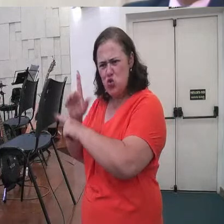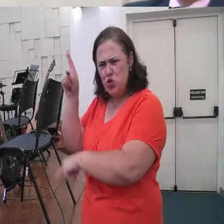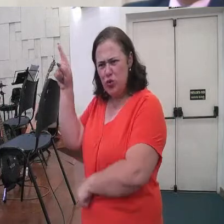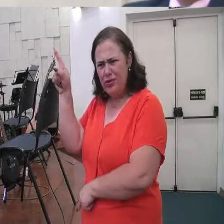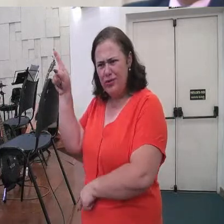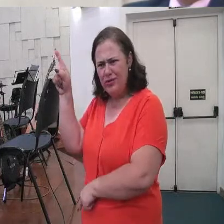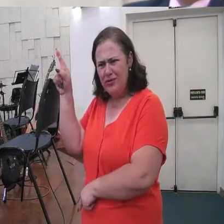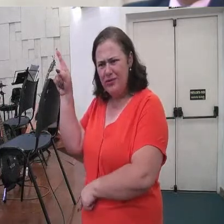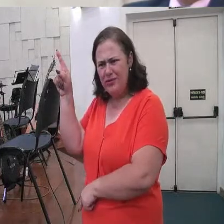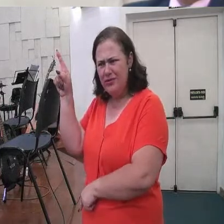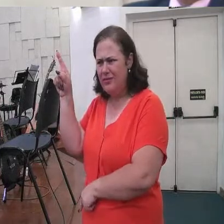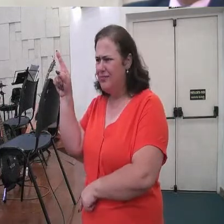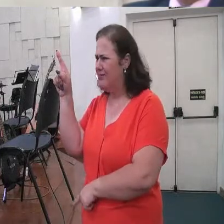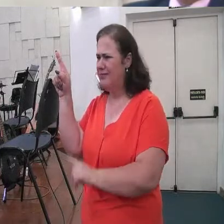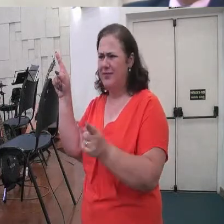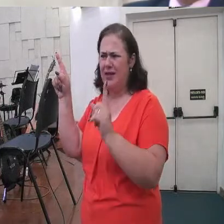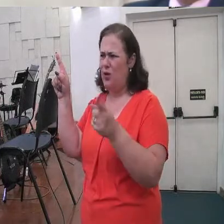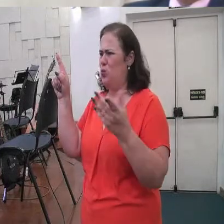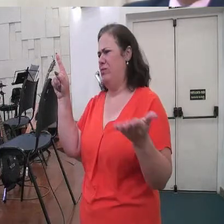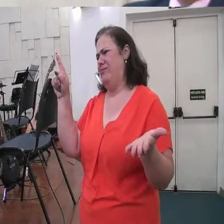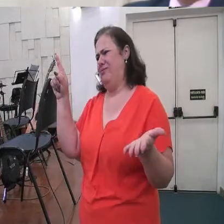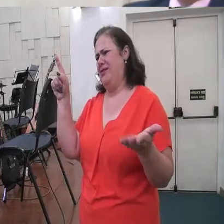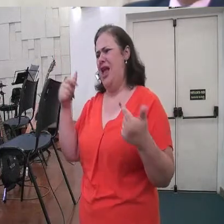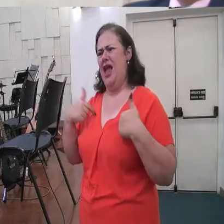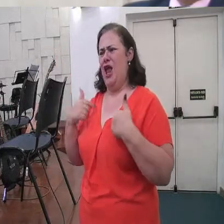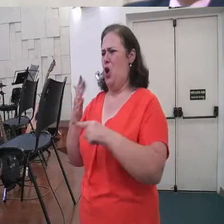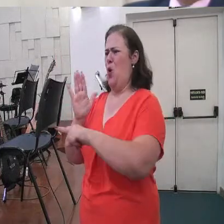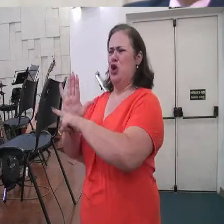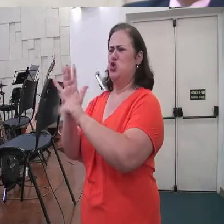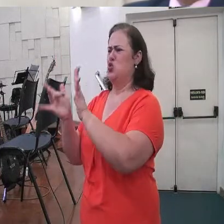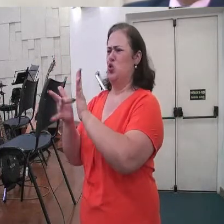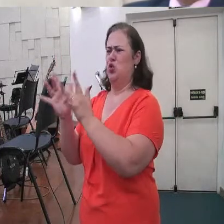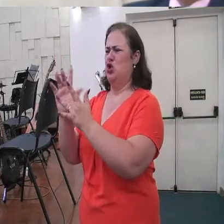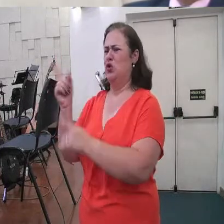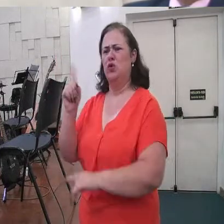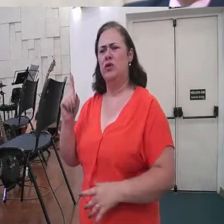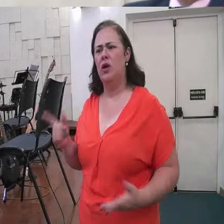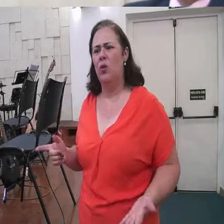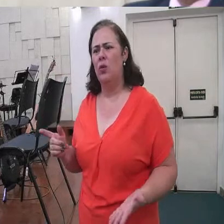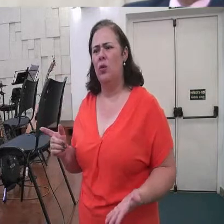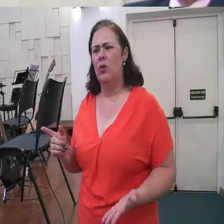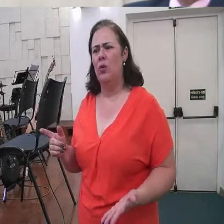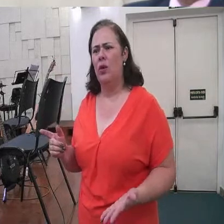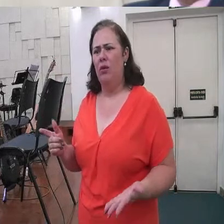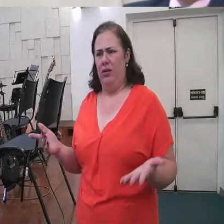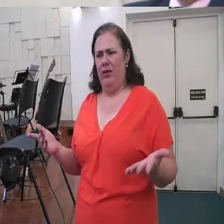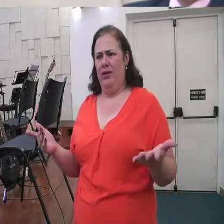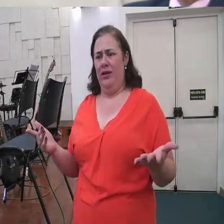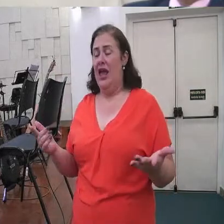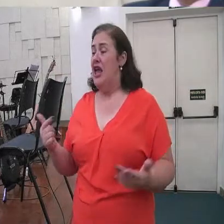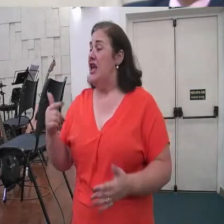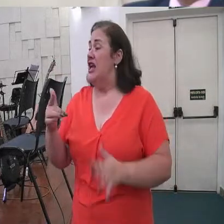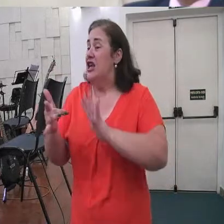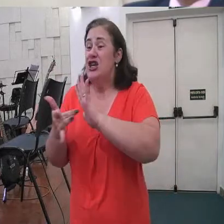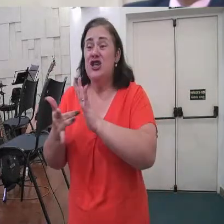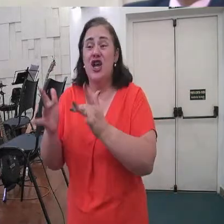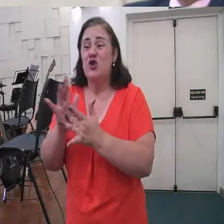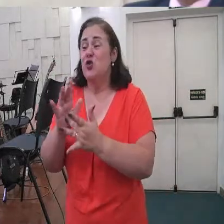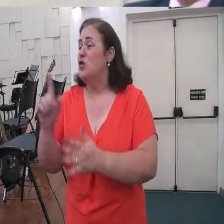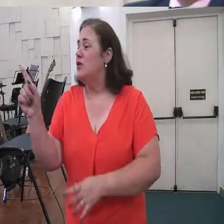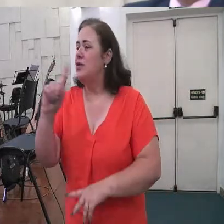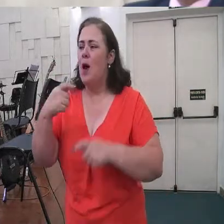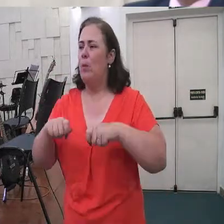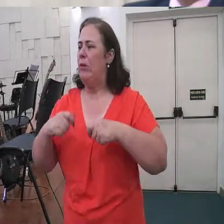os pastores carnais que usam meios carnais para trazer homens